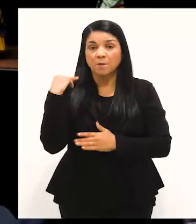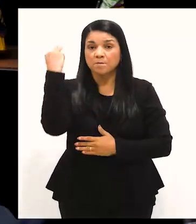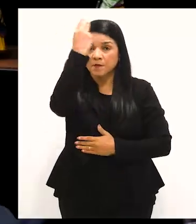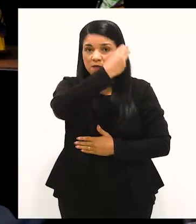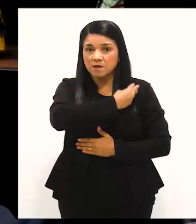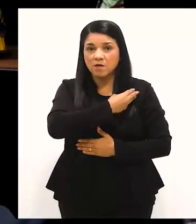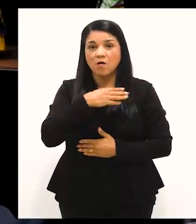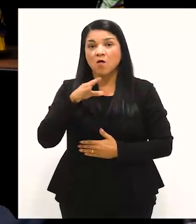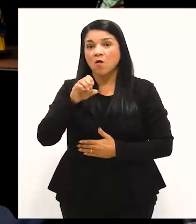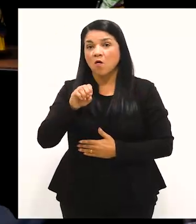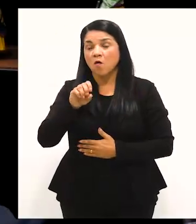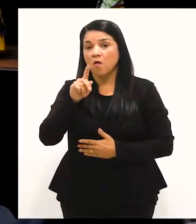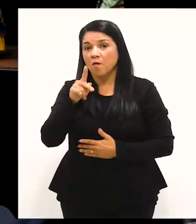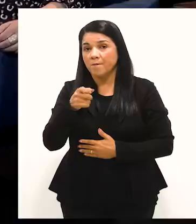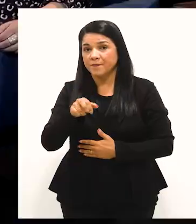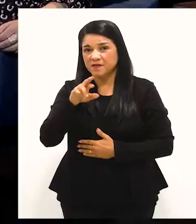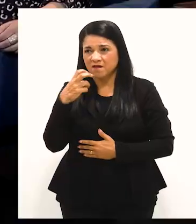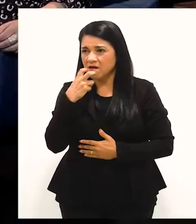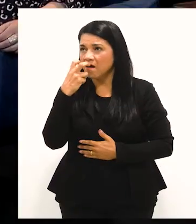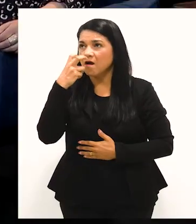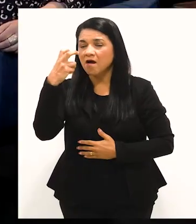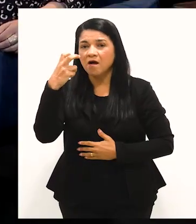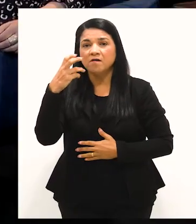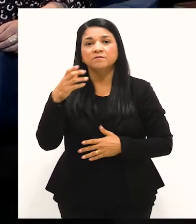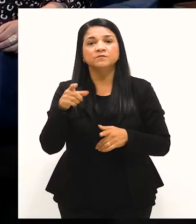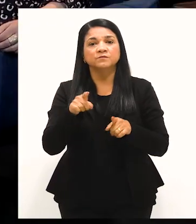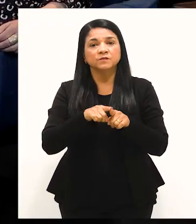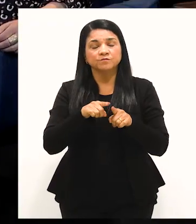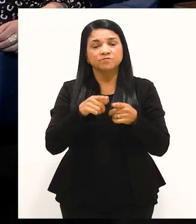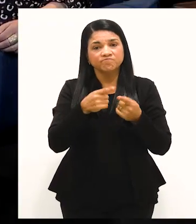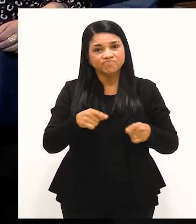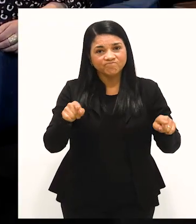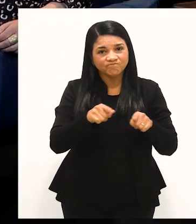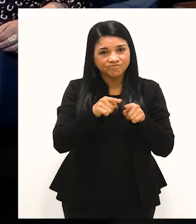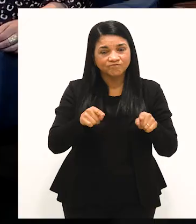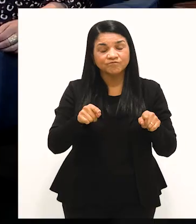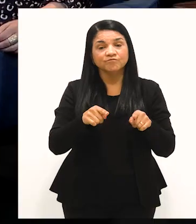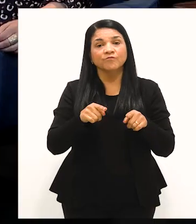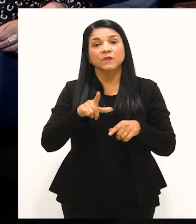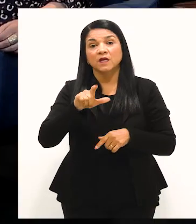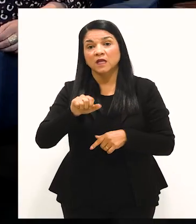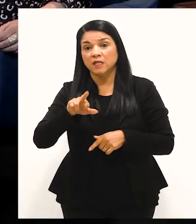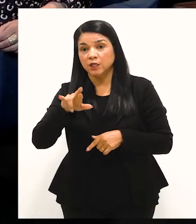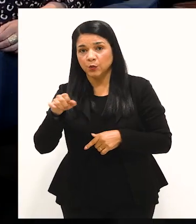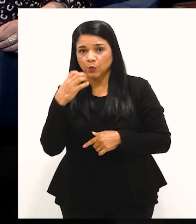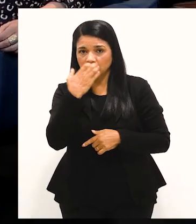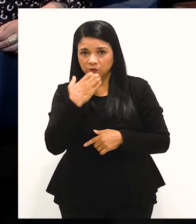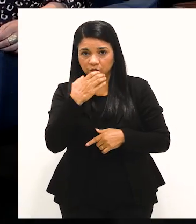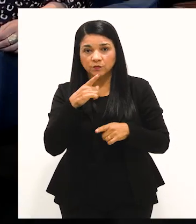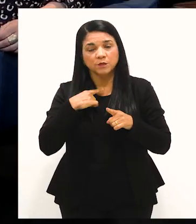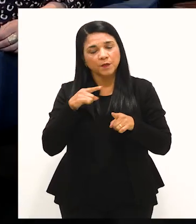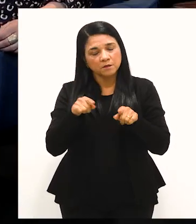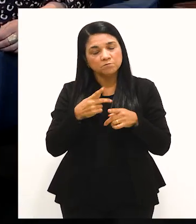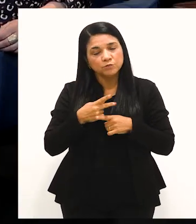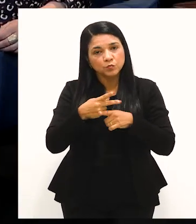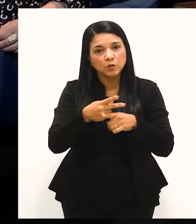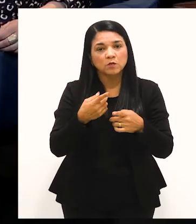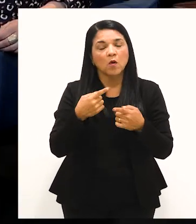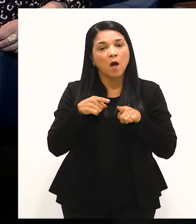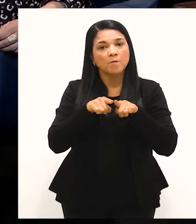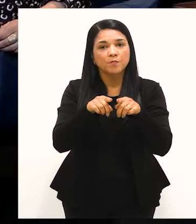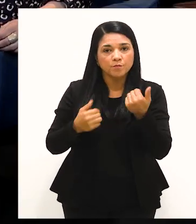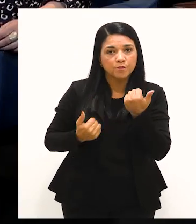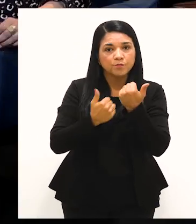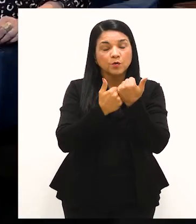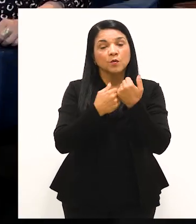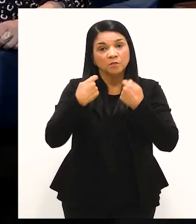e atores e cantores líricos e orquestra, e também a gente está buscando aí esse apoio para a realização